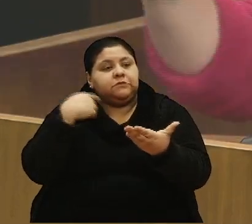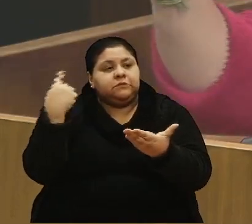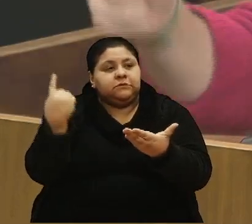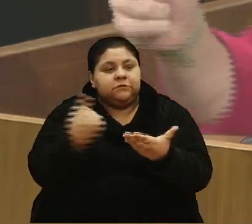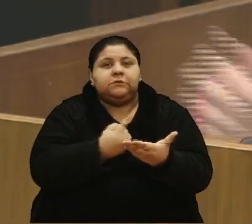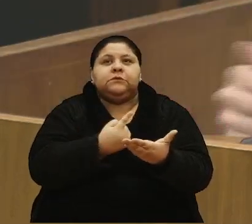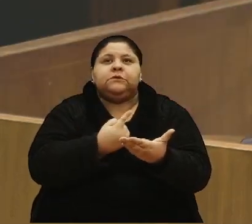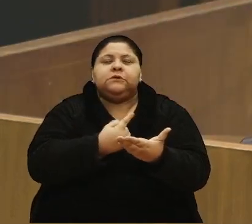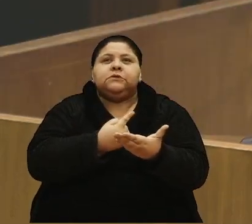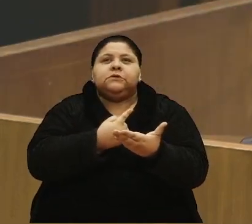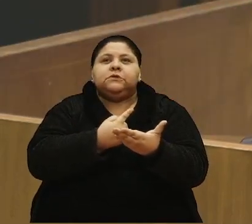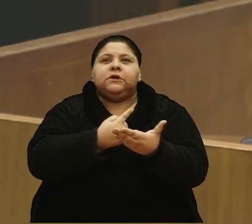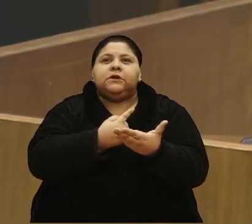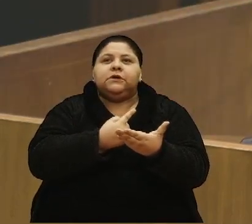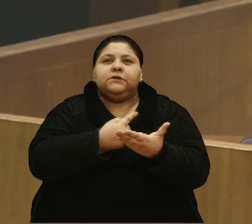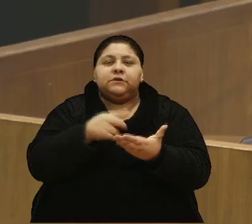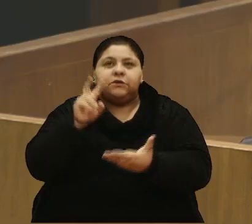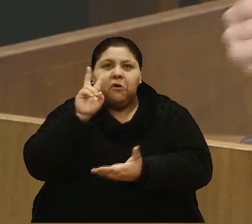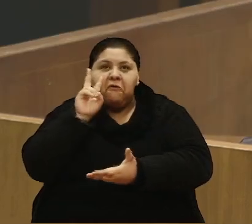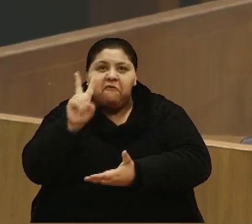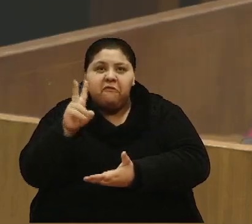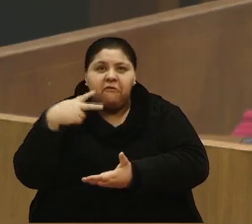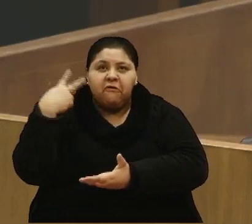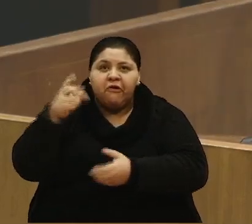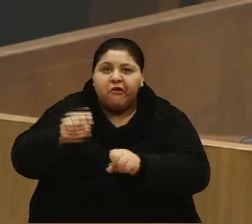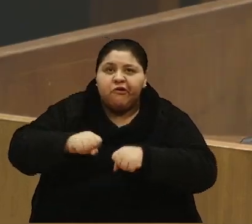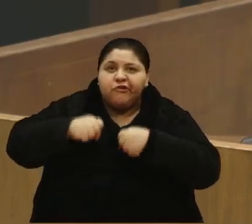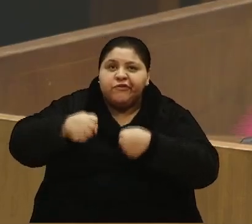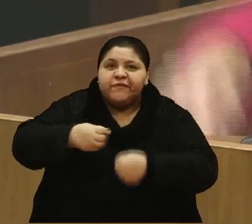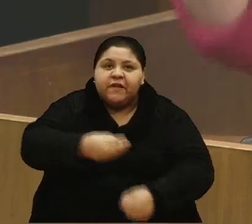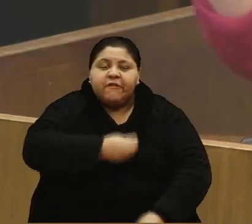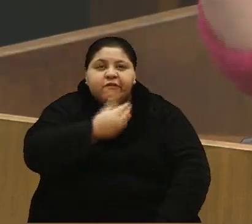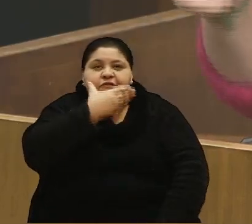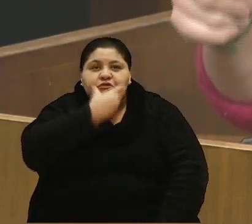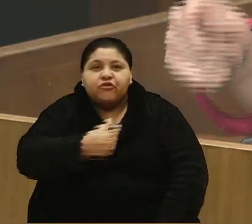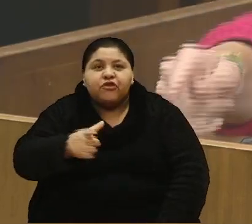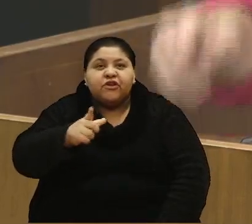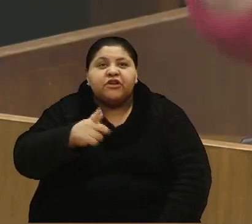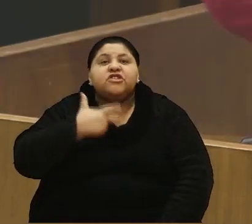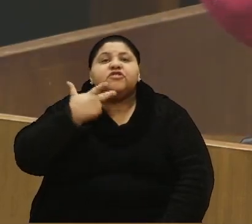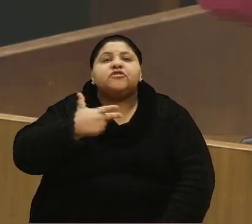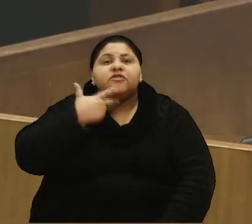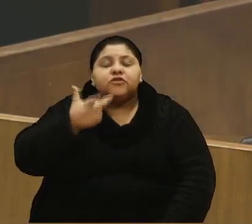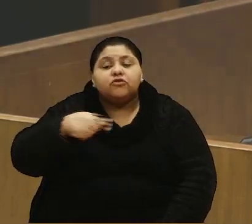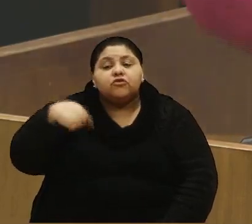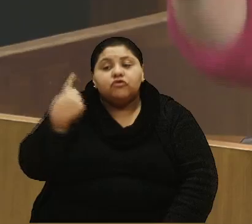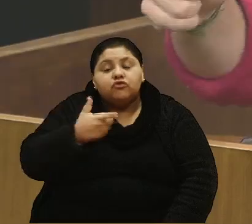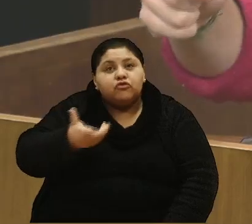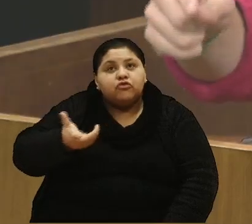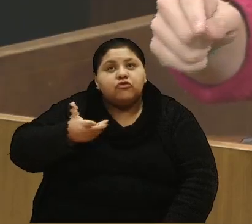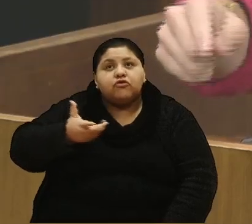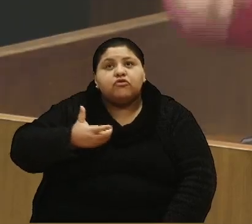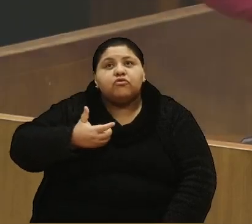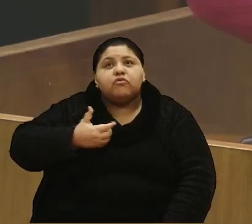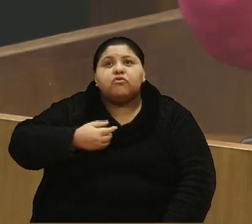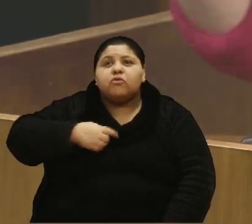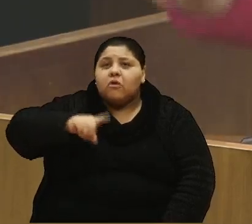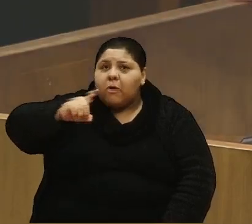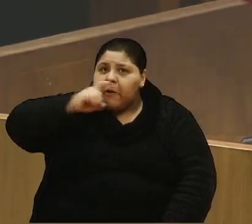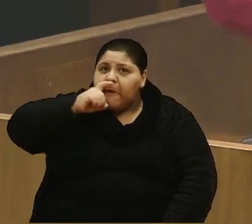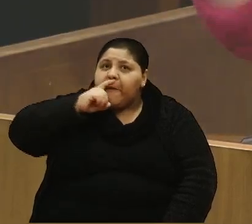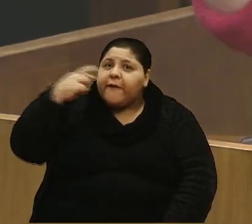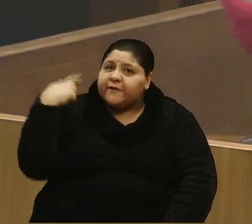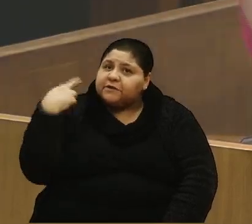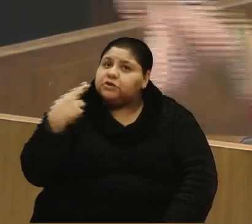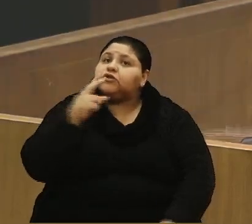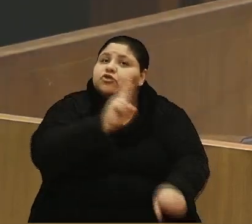na mesma indignação que veio o vereador aqui ontem, defender a vida dos homens, que a gente diga que nós queremos que os pais se responsabilizem